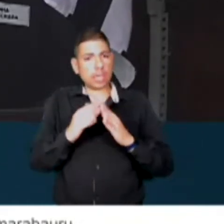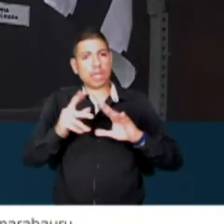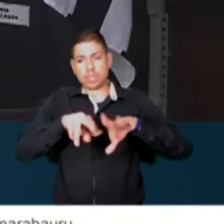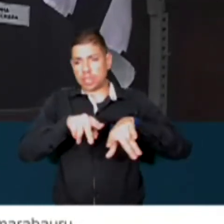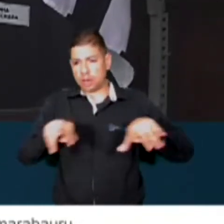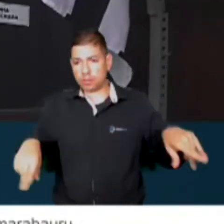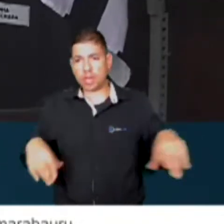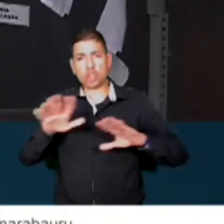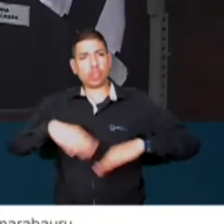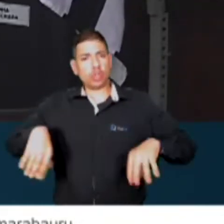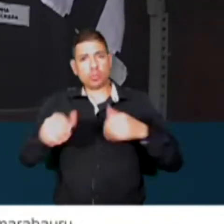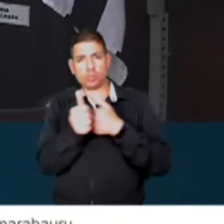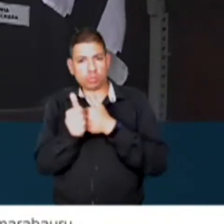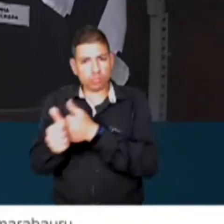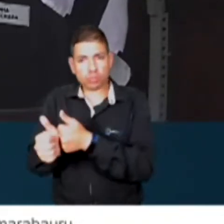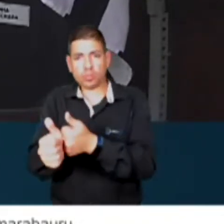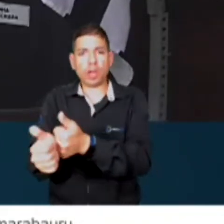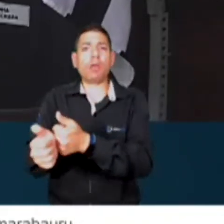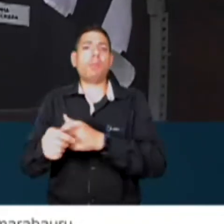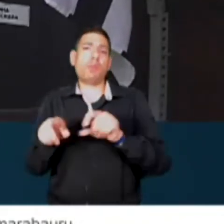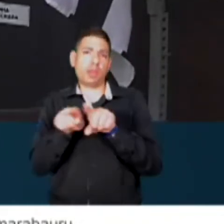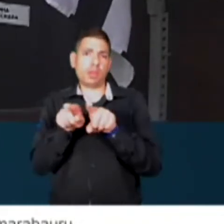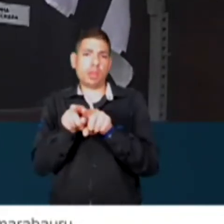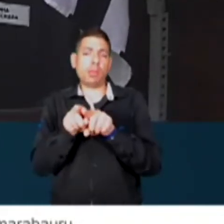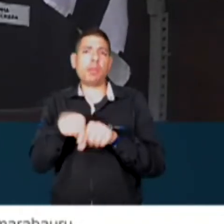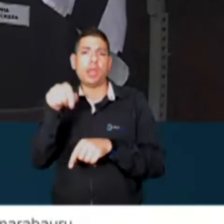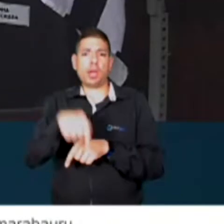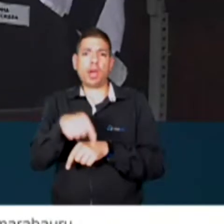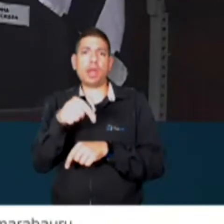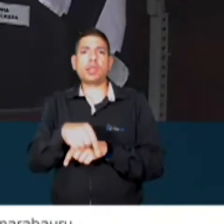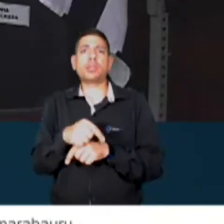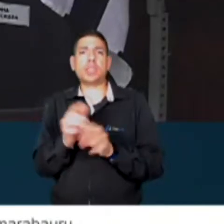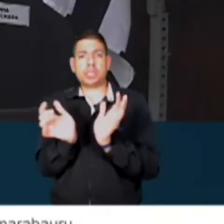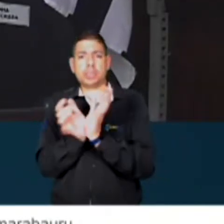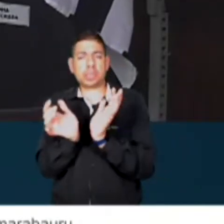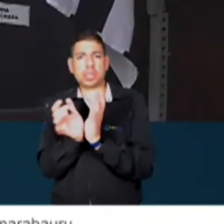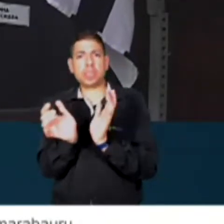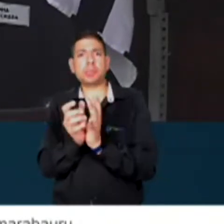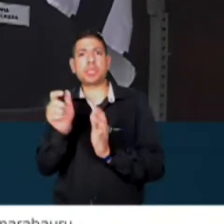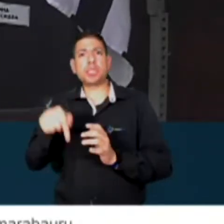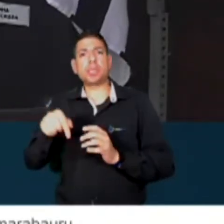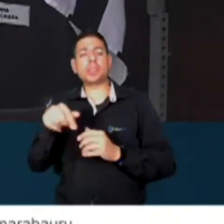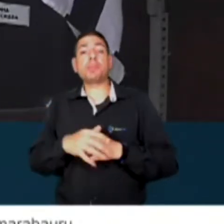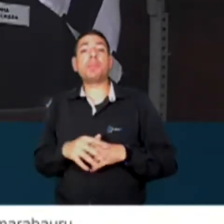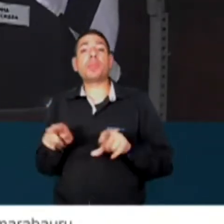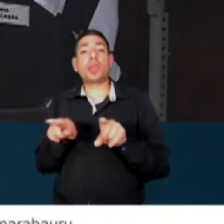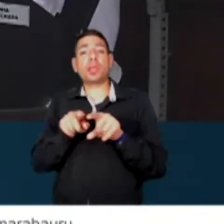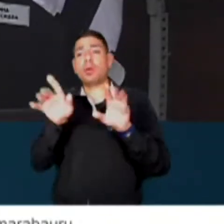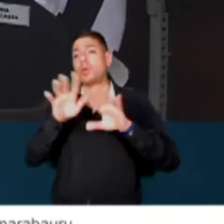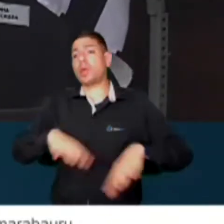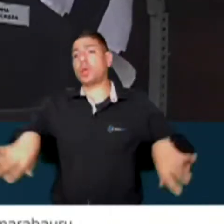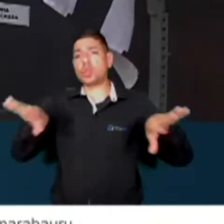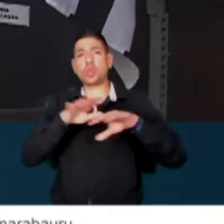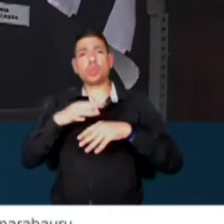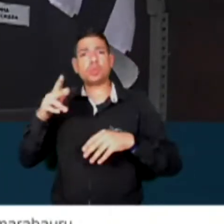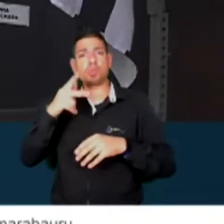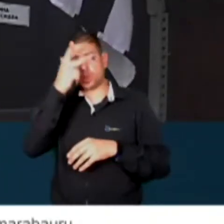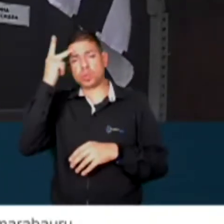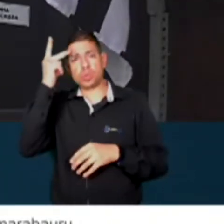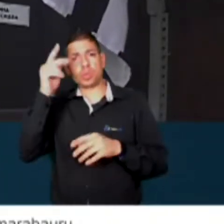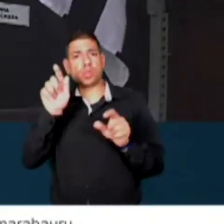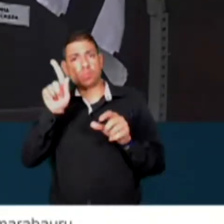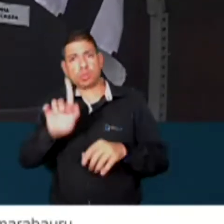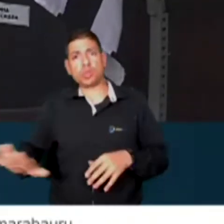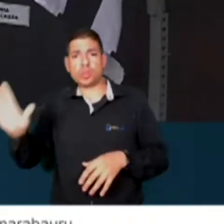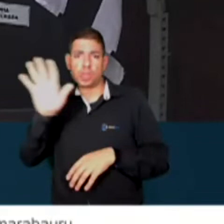acompanham na galeria desta casa e também a população de um modo geral. Senhor presidente, tem